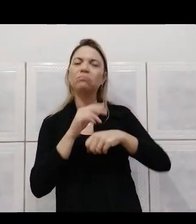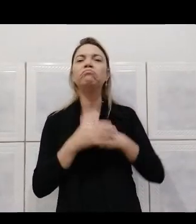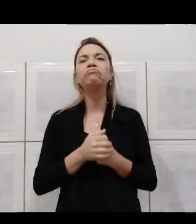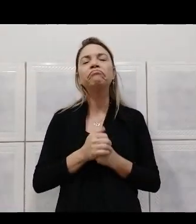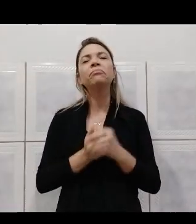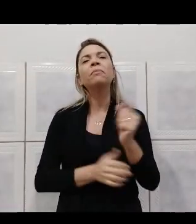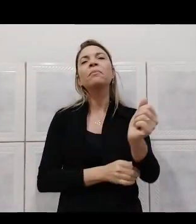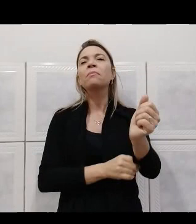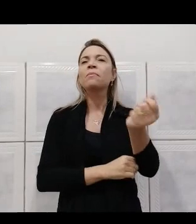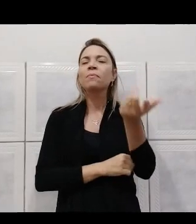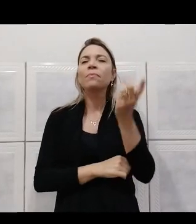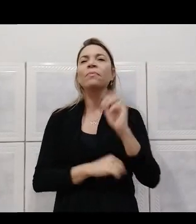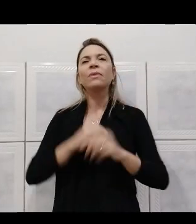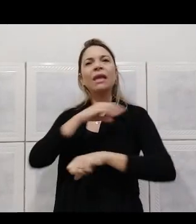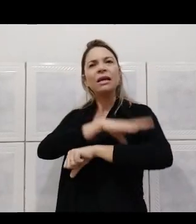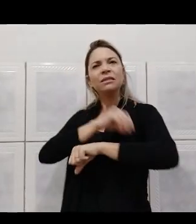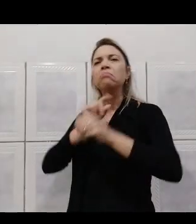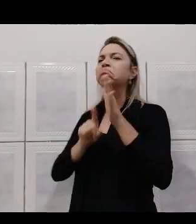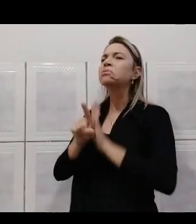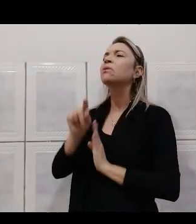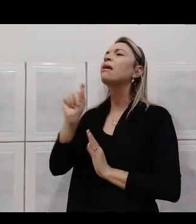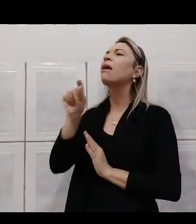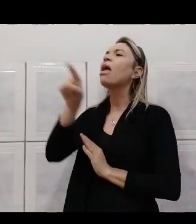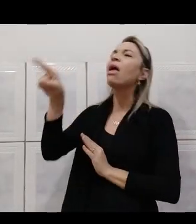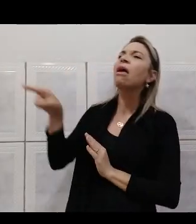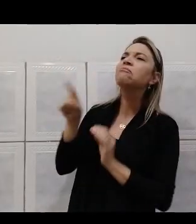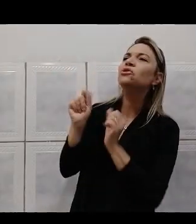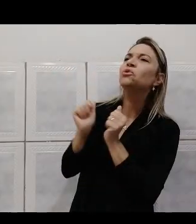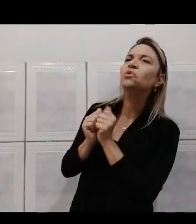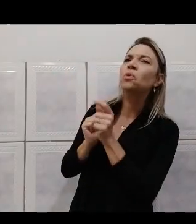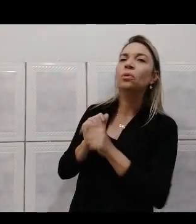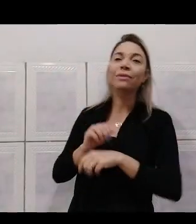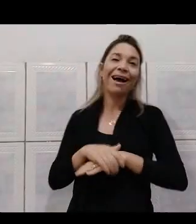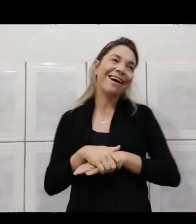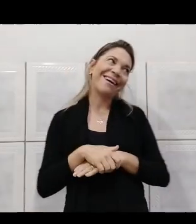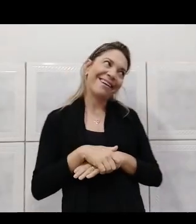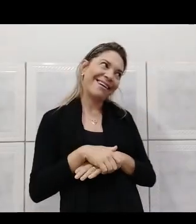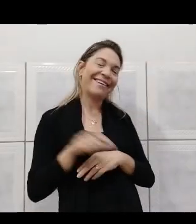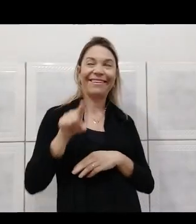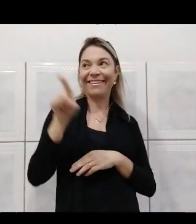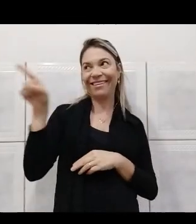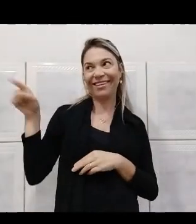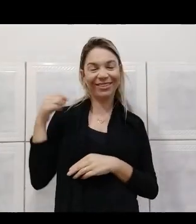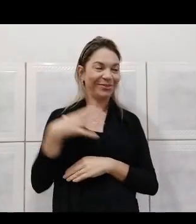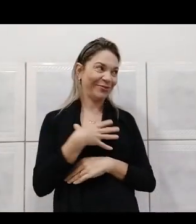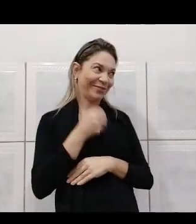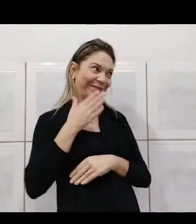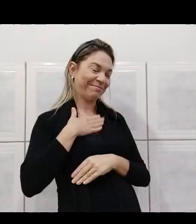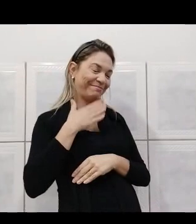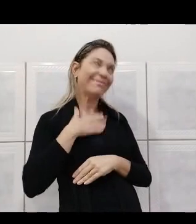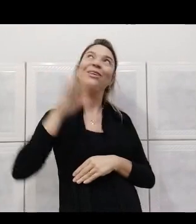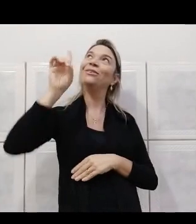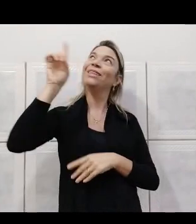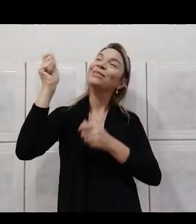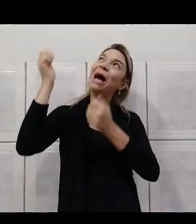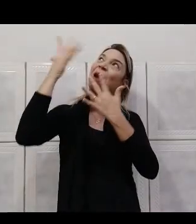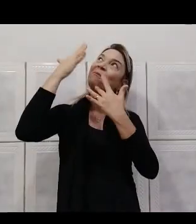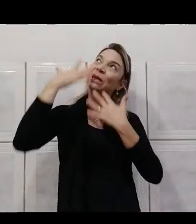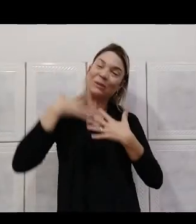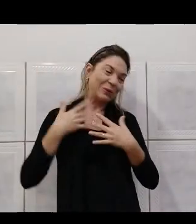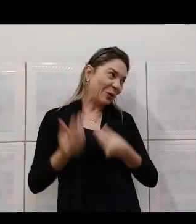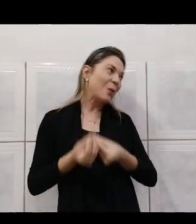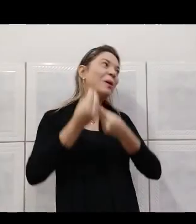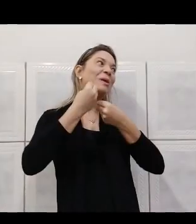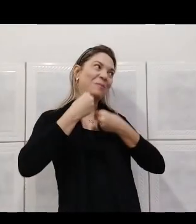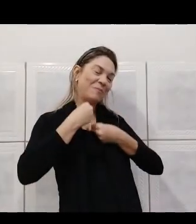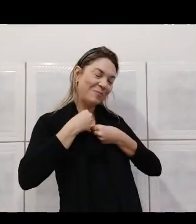respondeu-lhe Jacó: os filhos com que Deus agraciou a teu servo. Deus graciosamente